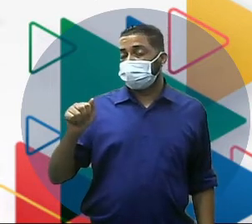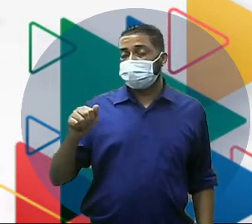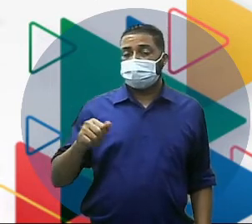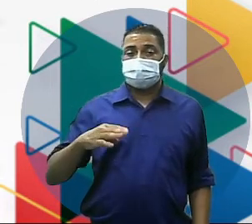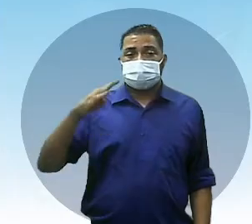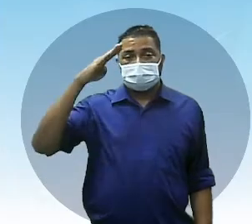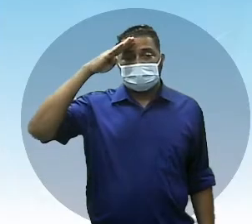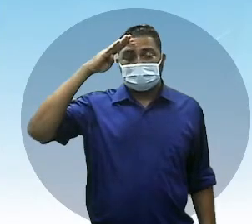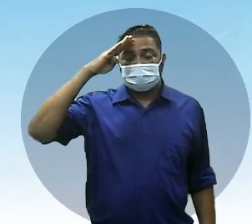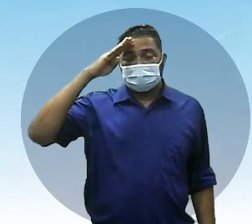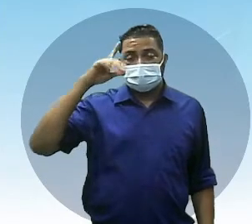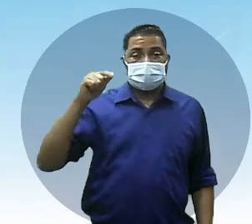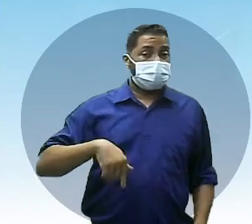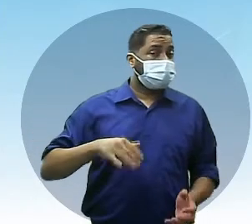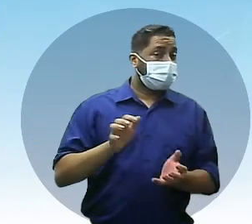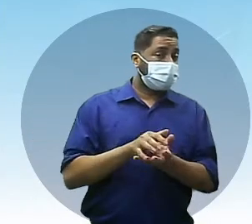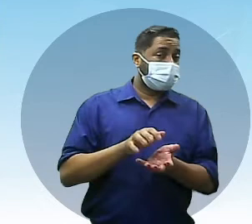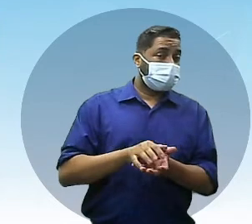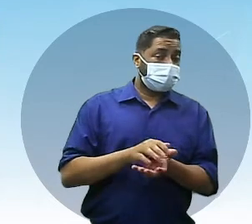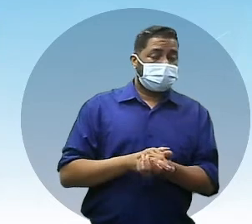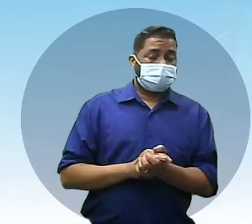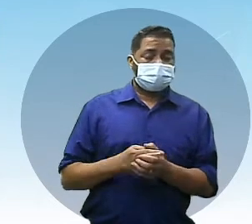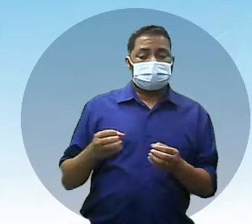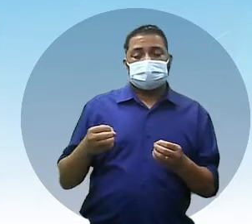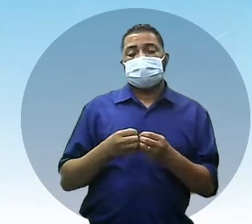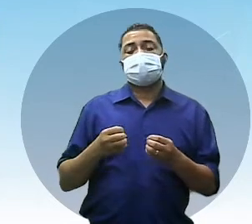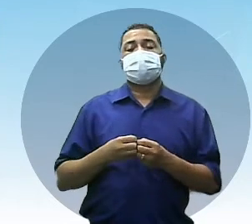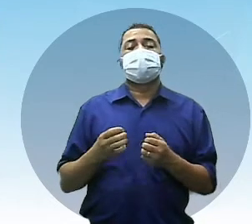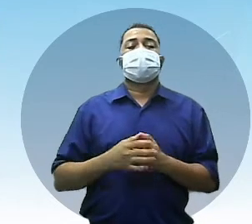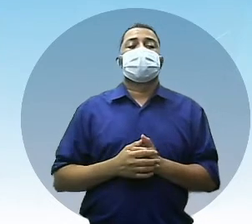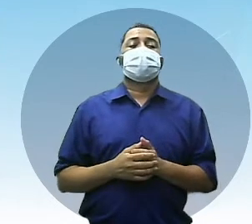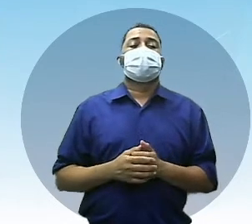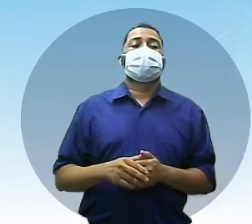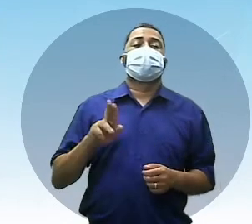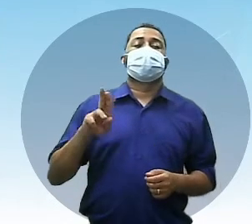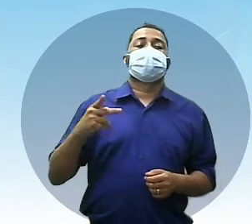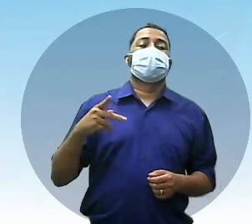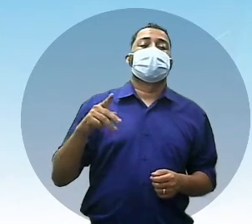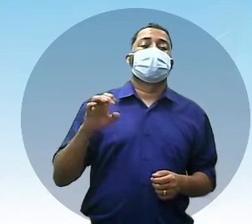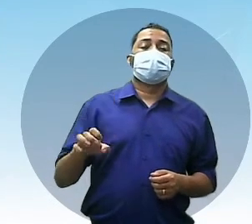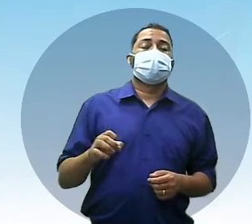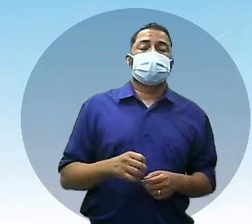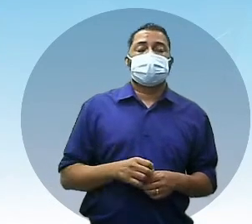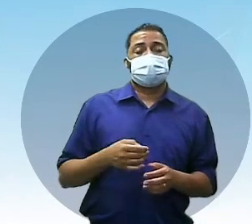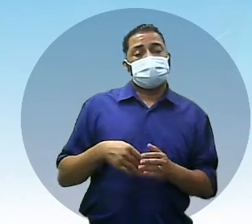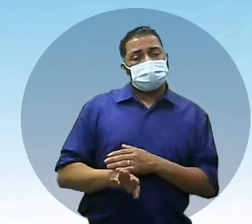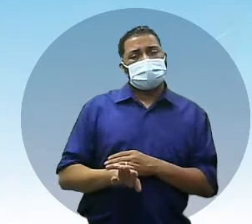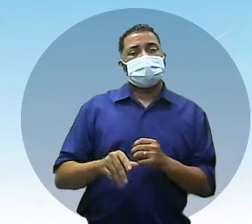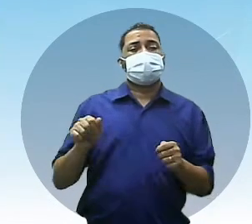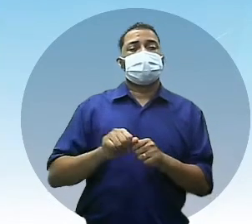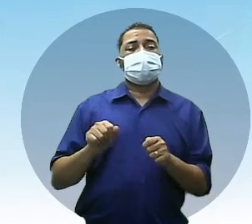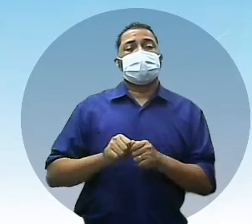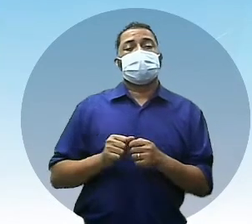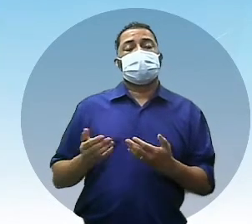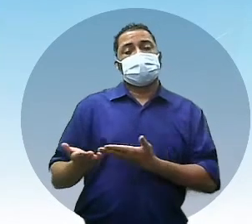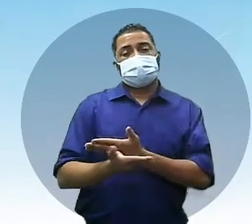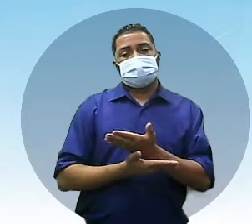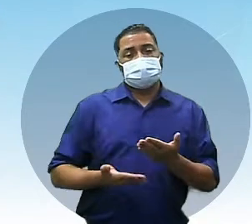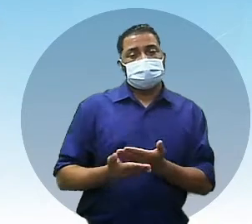Pernambuco, vamos trazer um pouco aqui para próximo de nós. A UPE costuma fazer relação